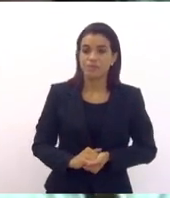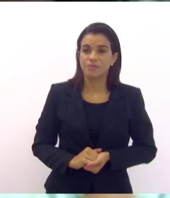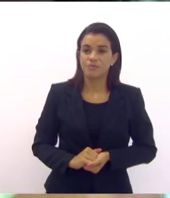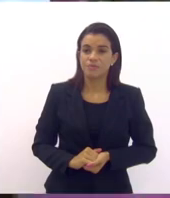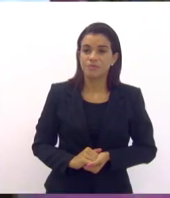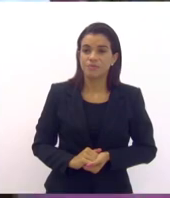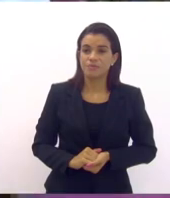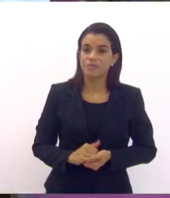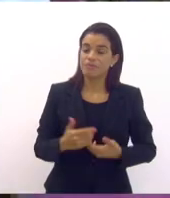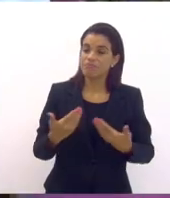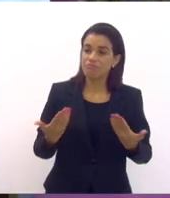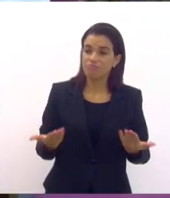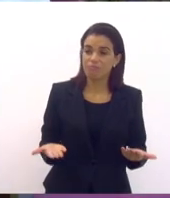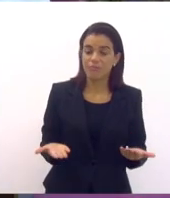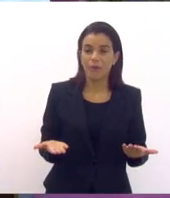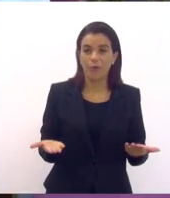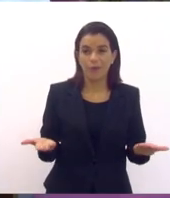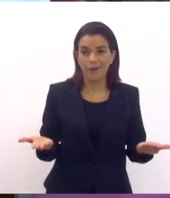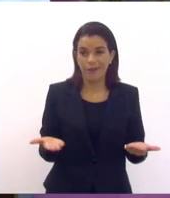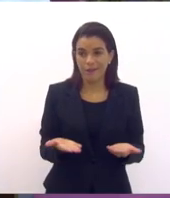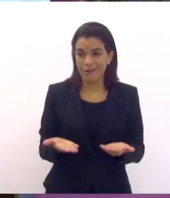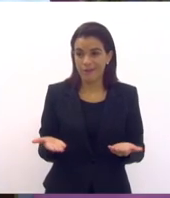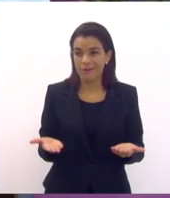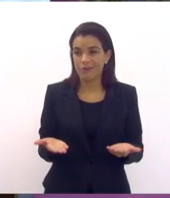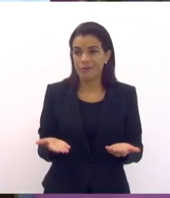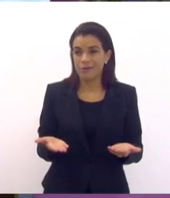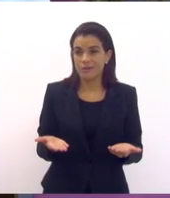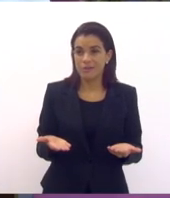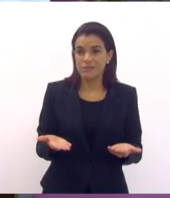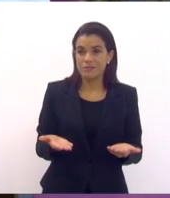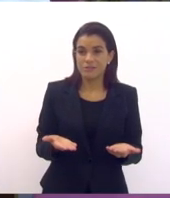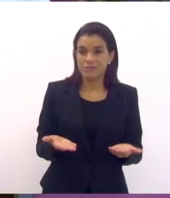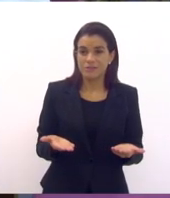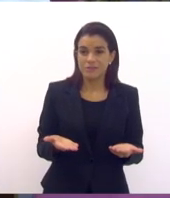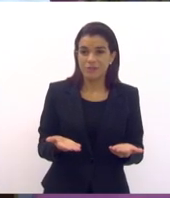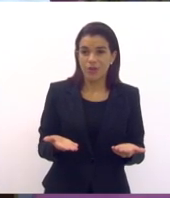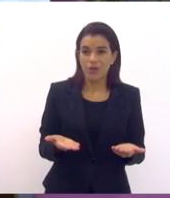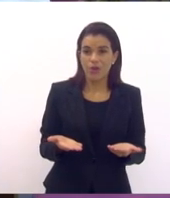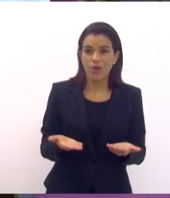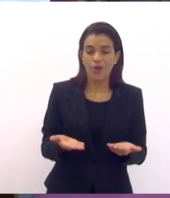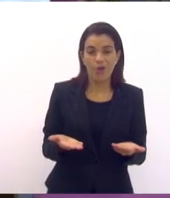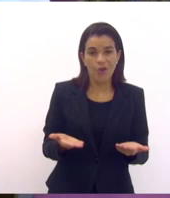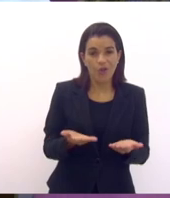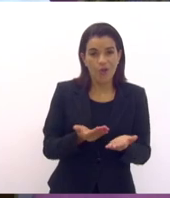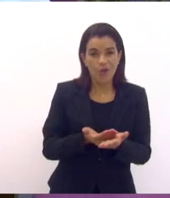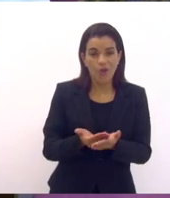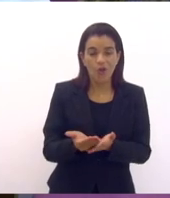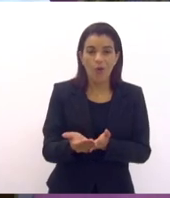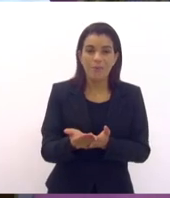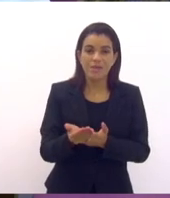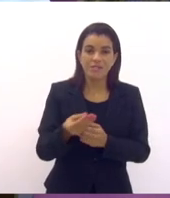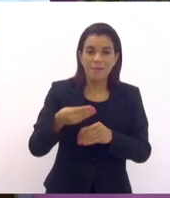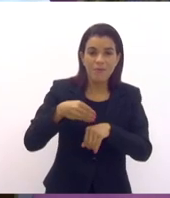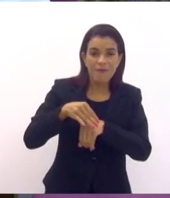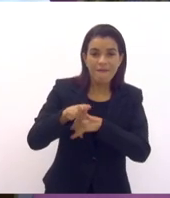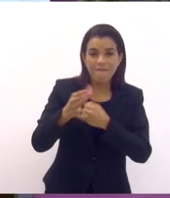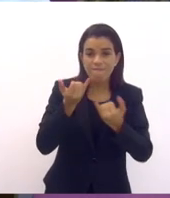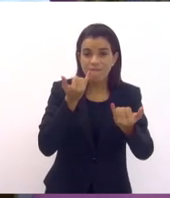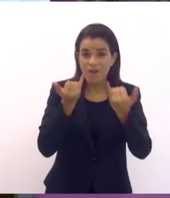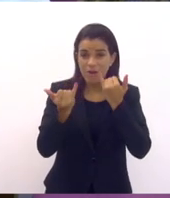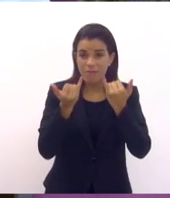antes de começarmos eh o bombardeio eu vou passar pro